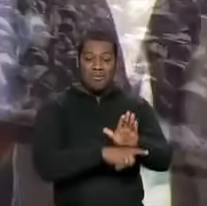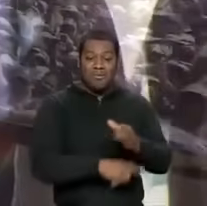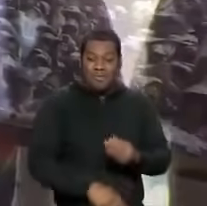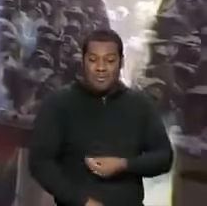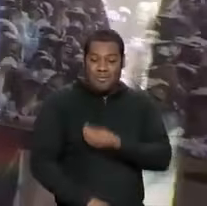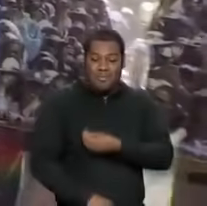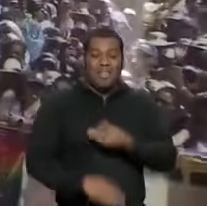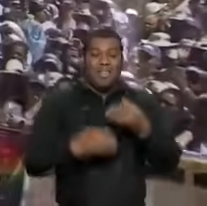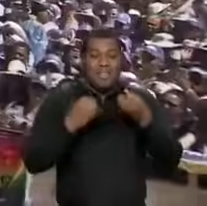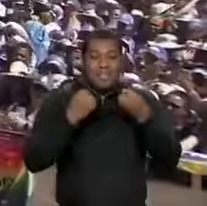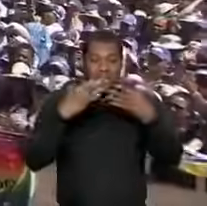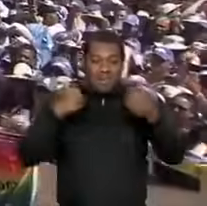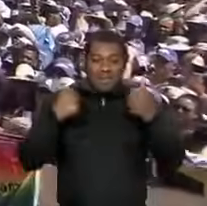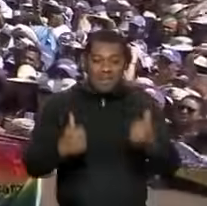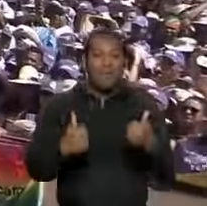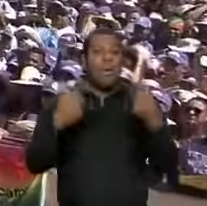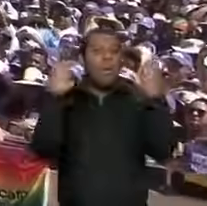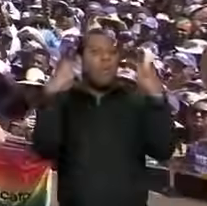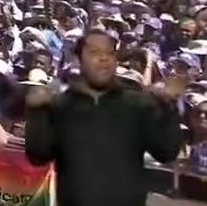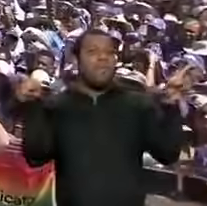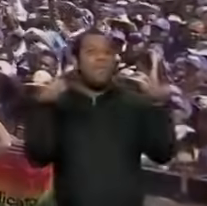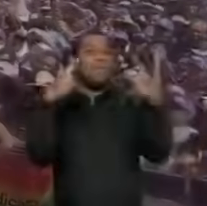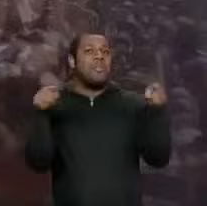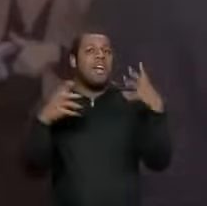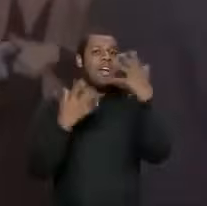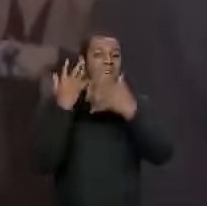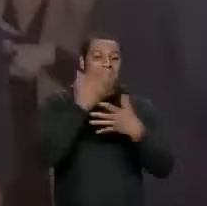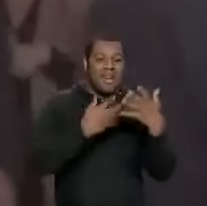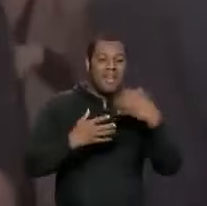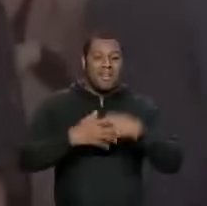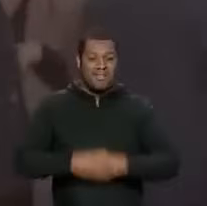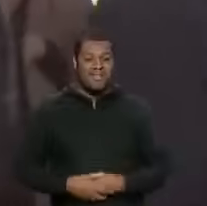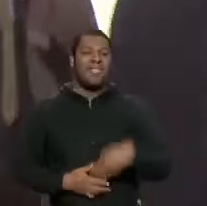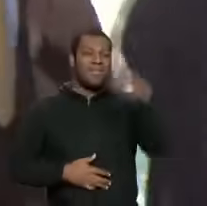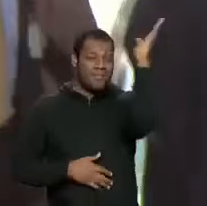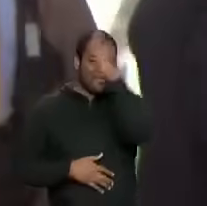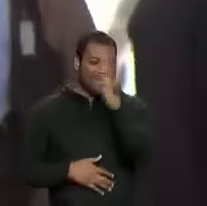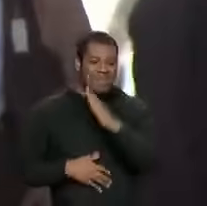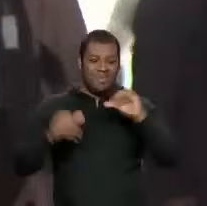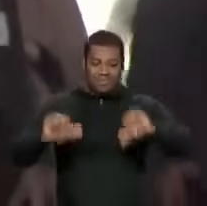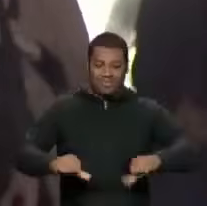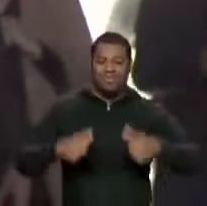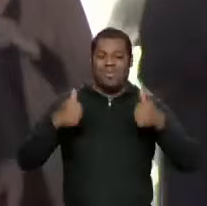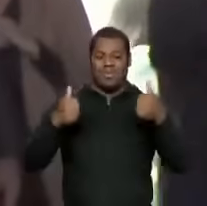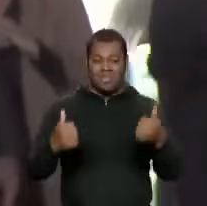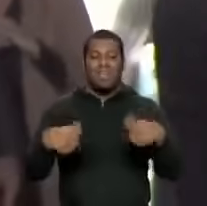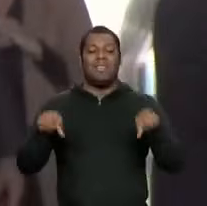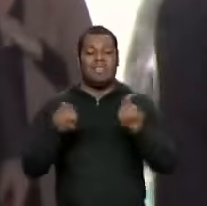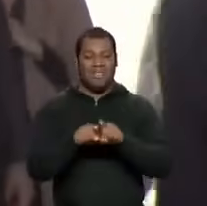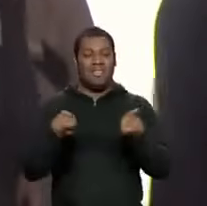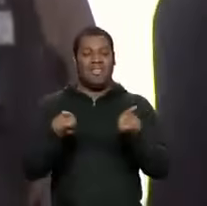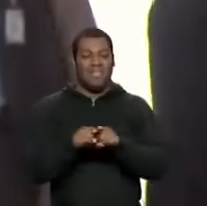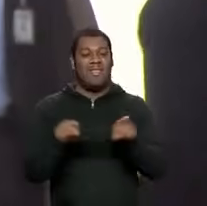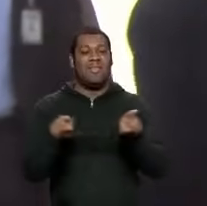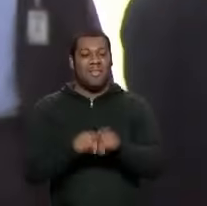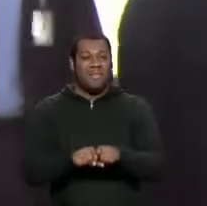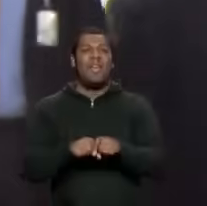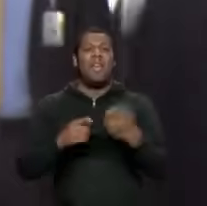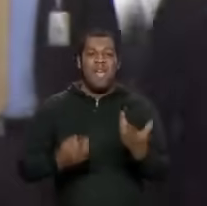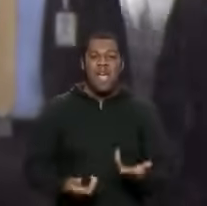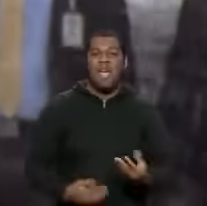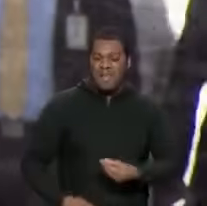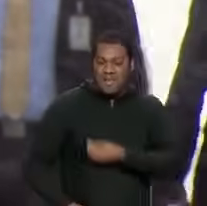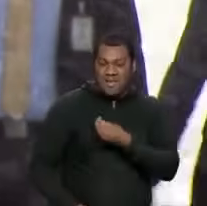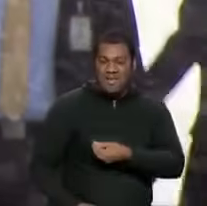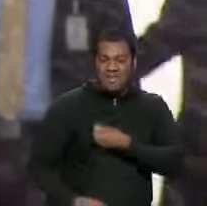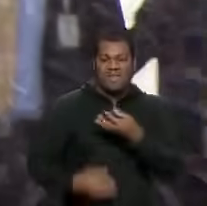cantando a música que diz assim pela reconstrução do Brasil e pelo pelo Bem